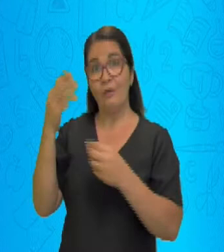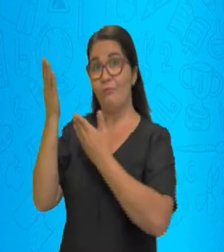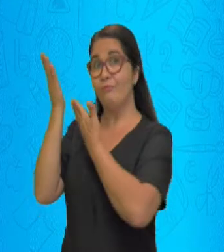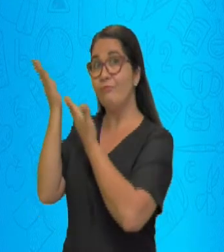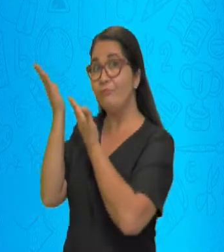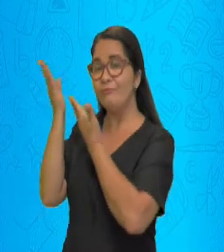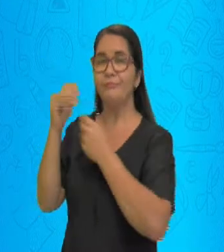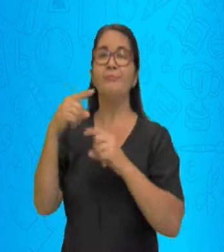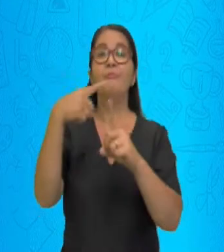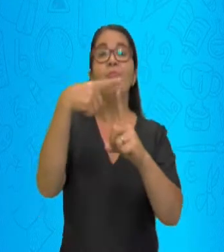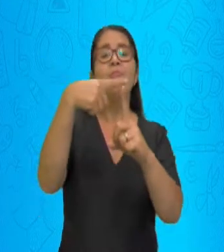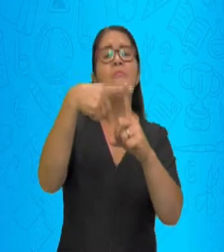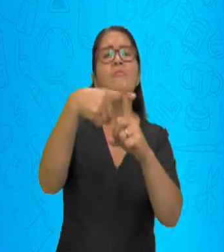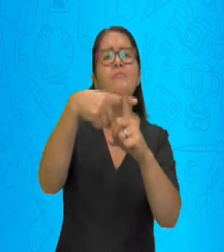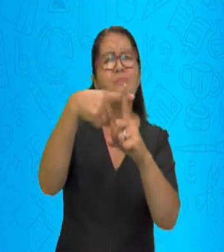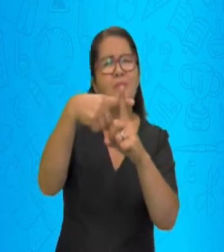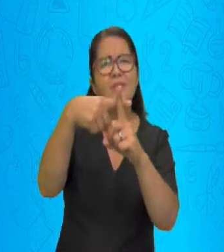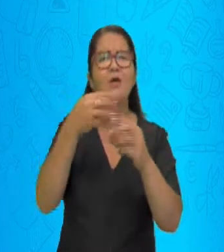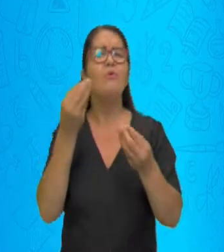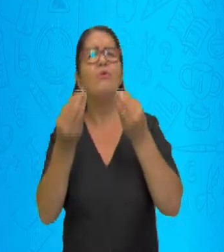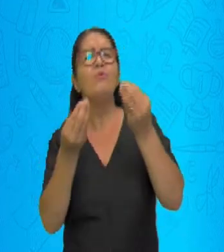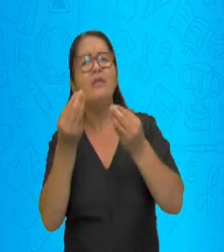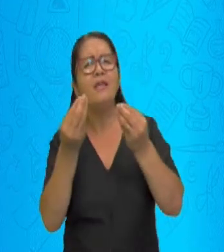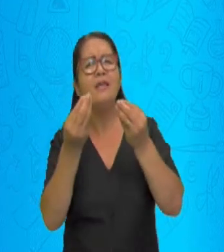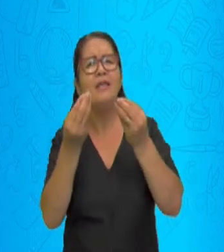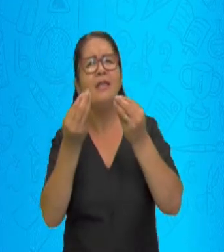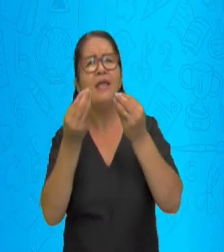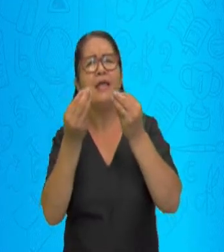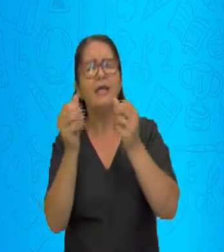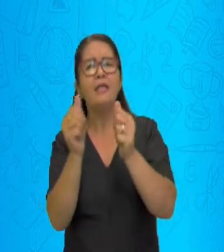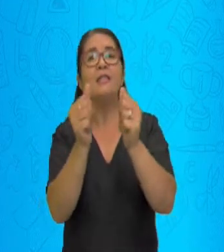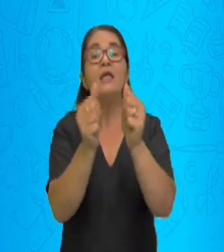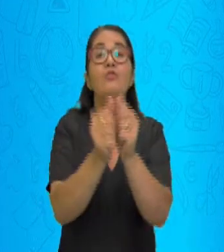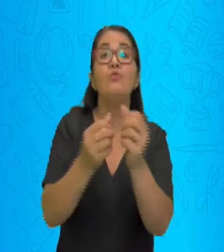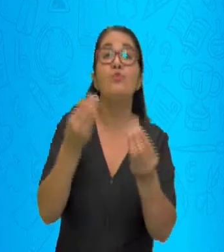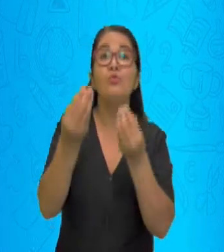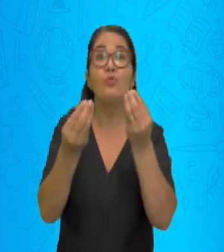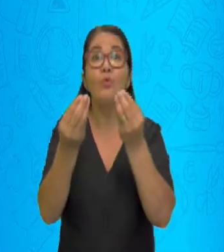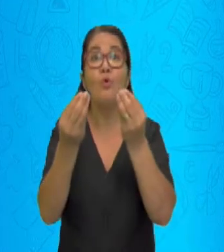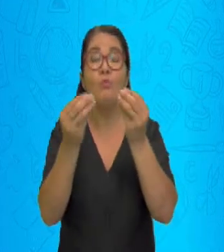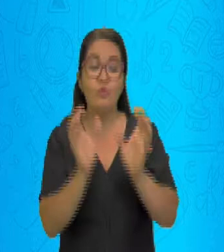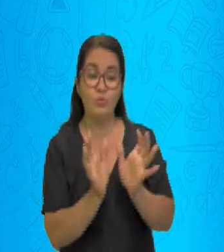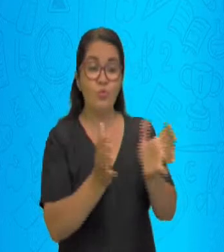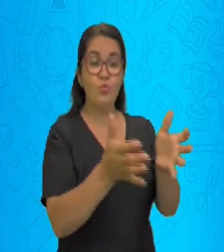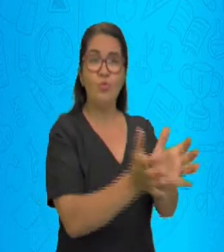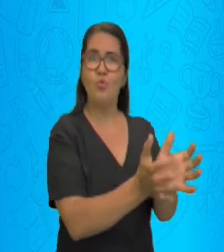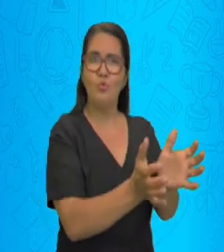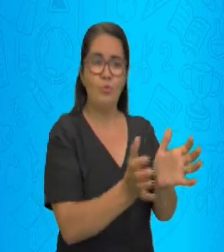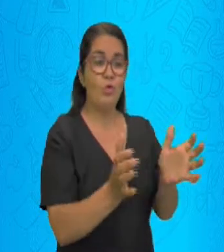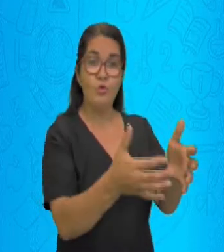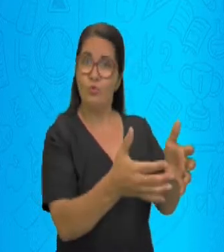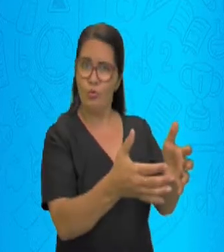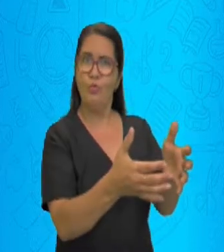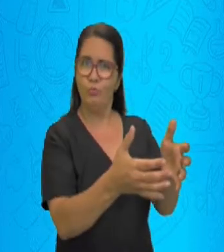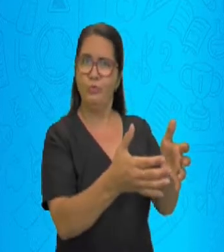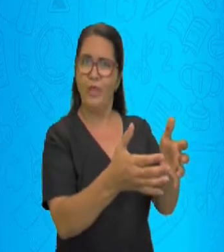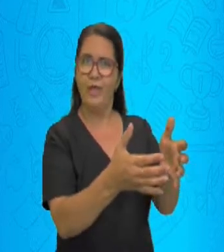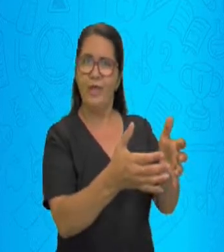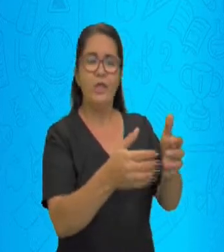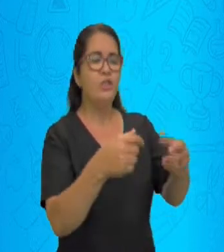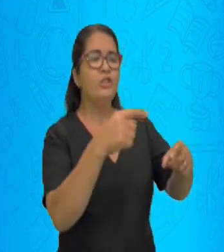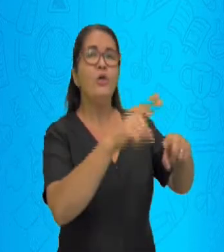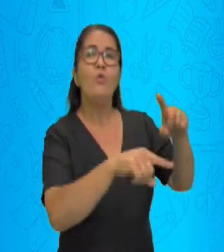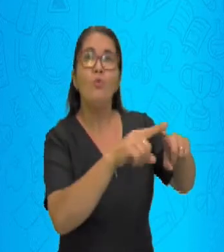uma operação matemática que está associada com a ideia de agrupar elementos de um ou mais